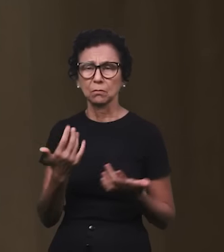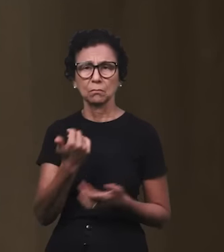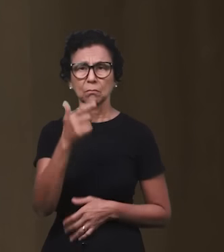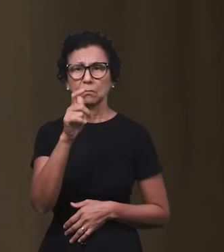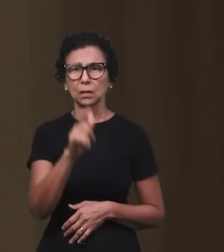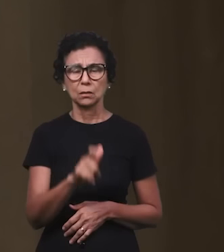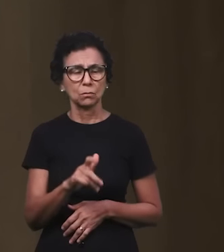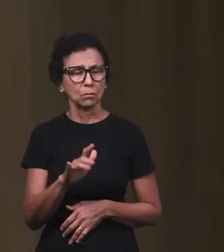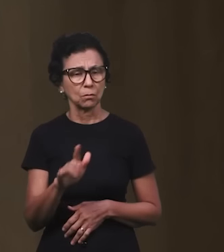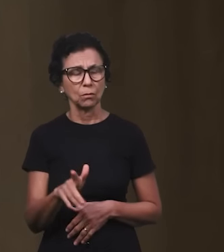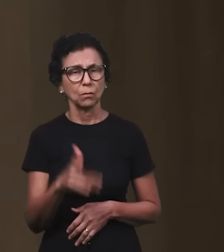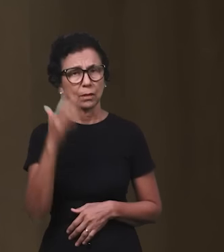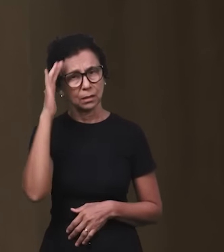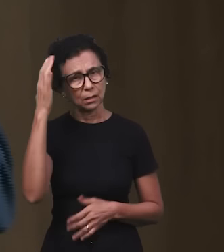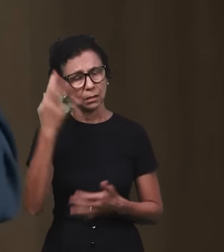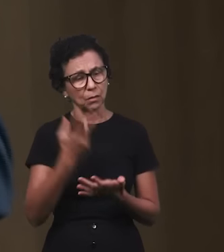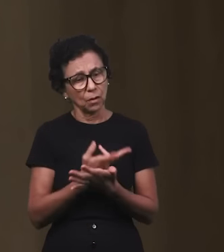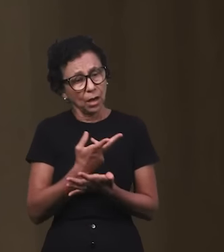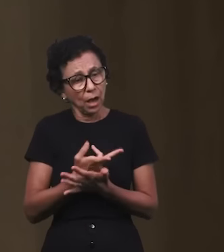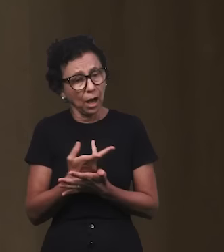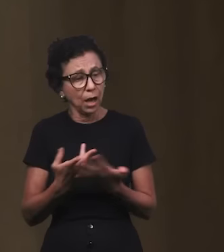pouco assim, advertido ou mal,